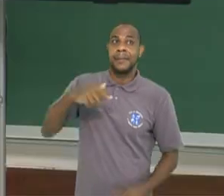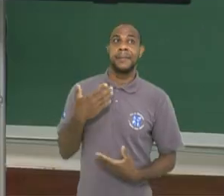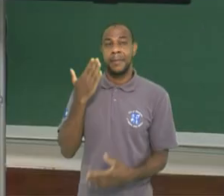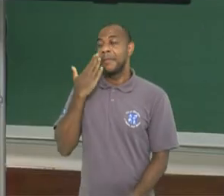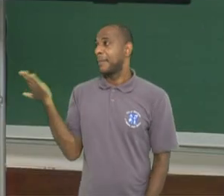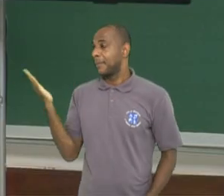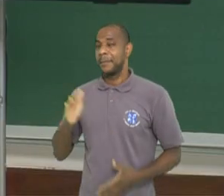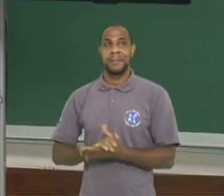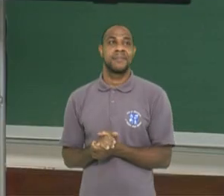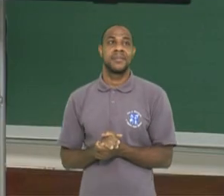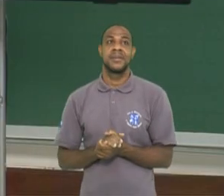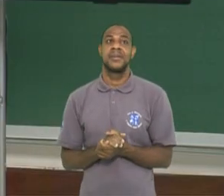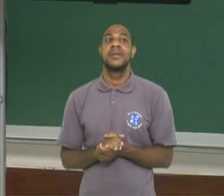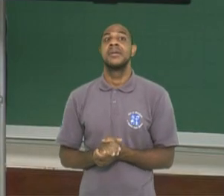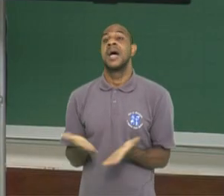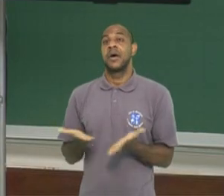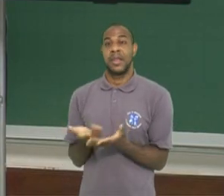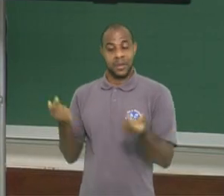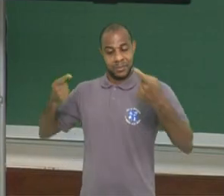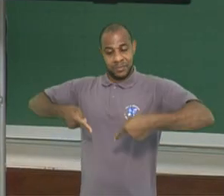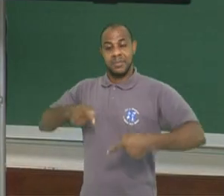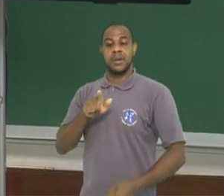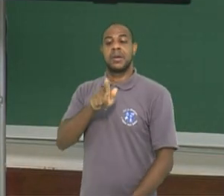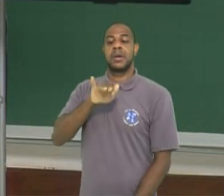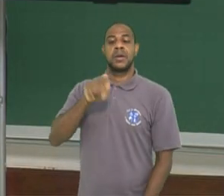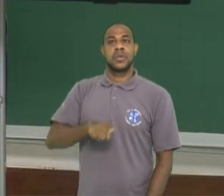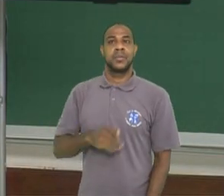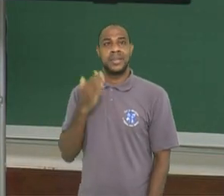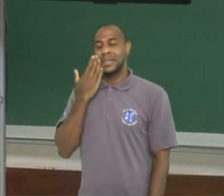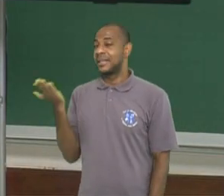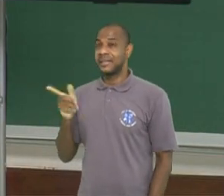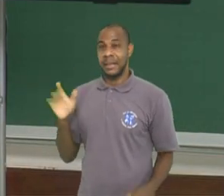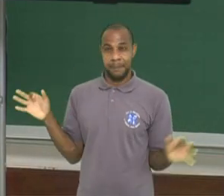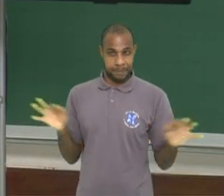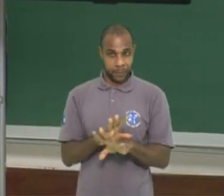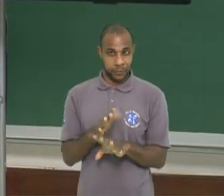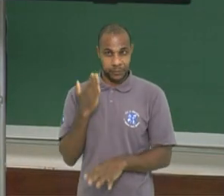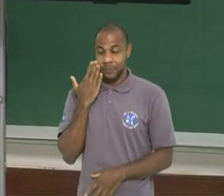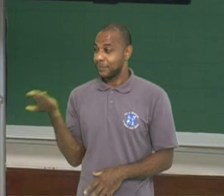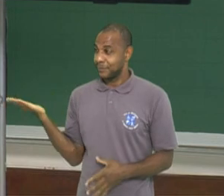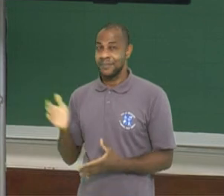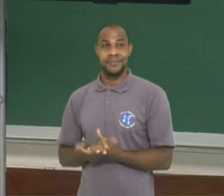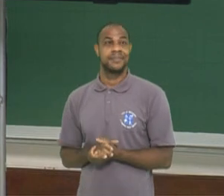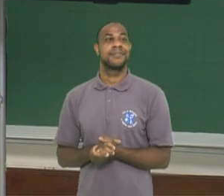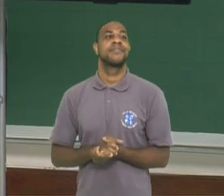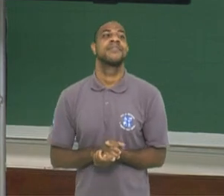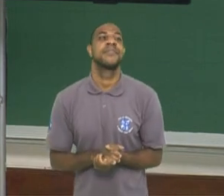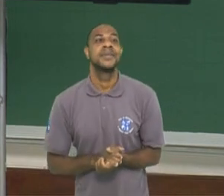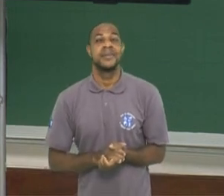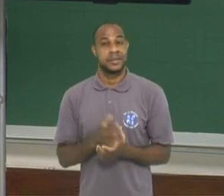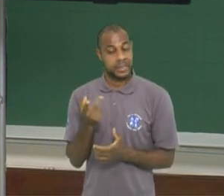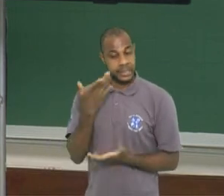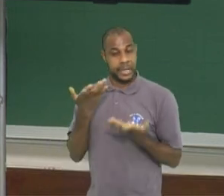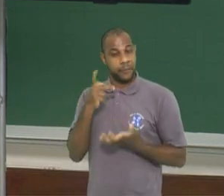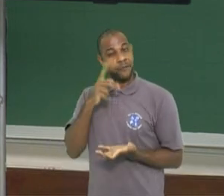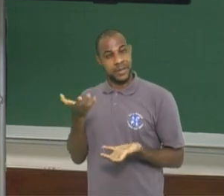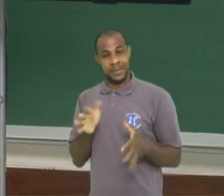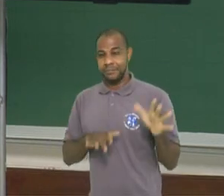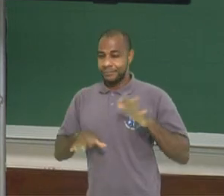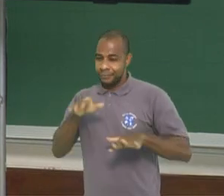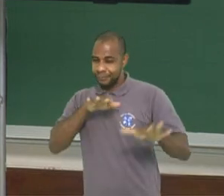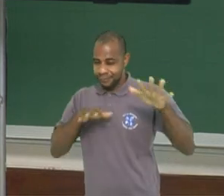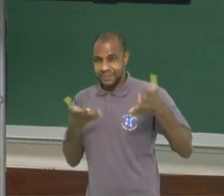coisas aqui para ver como o nosso quis saber se são preparado agora a gente olha lá tirando a gente quero ver quero ver se